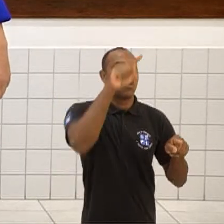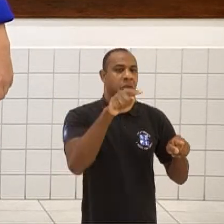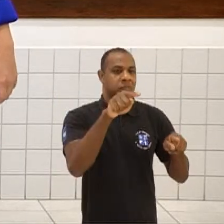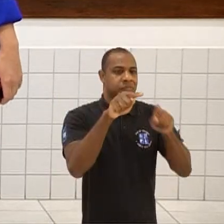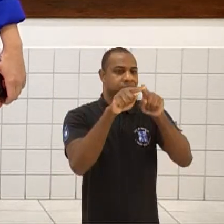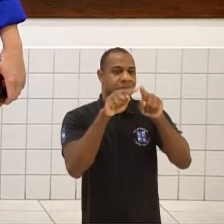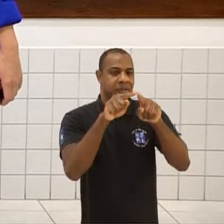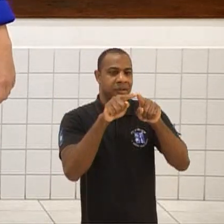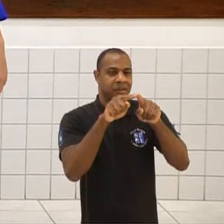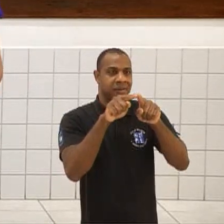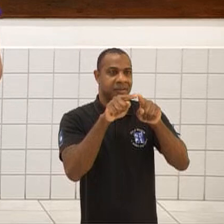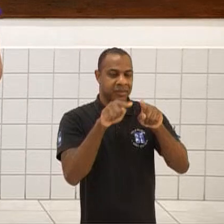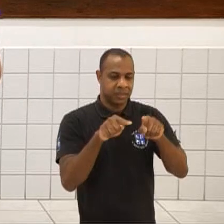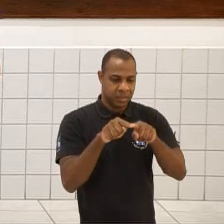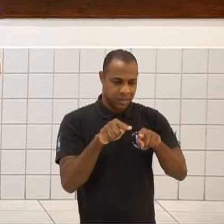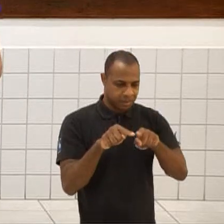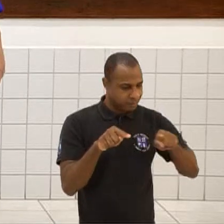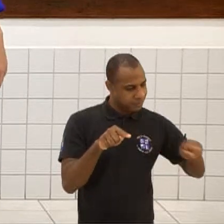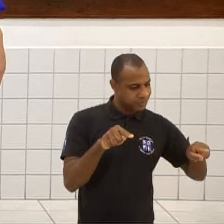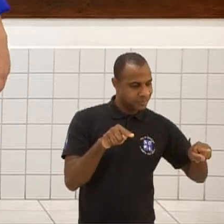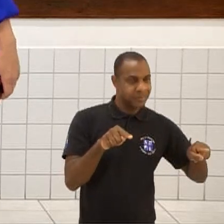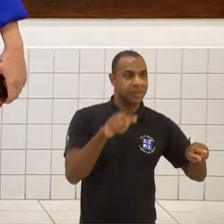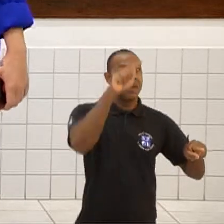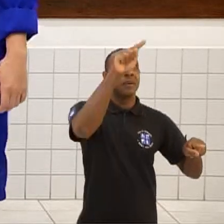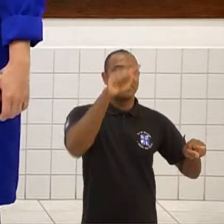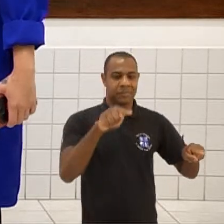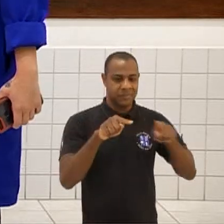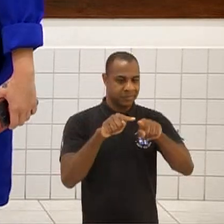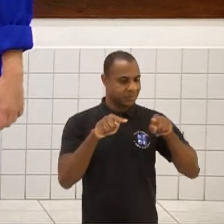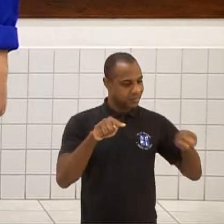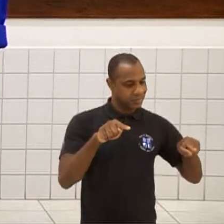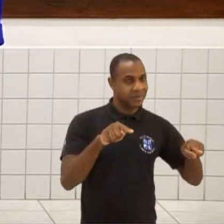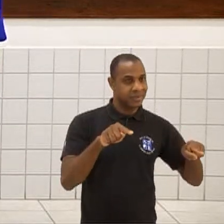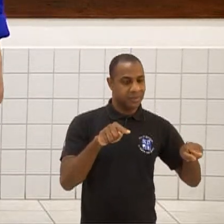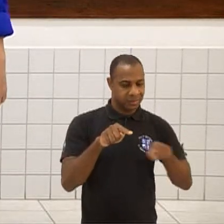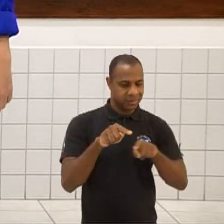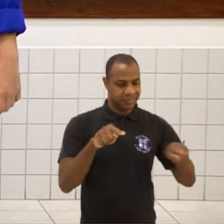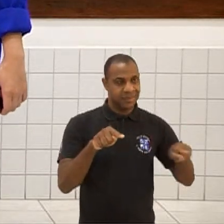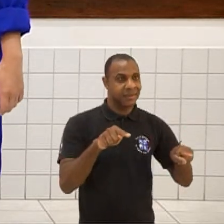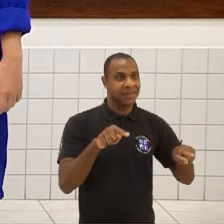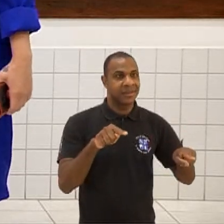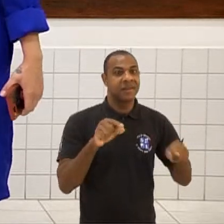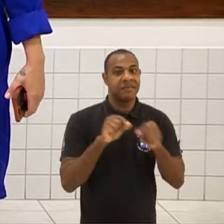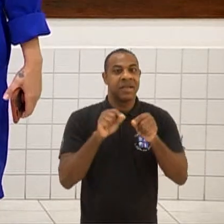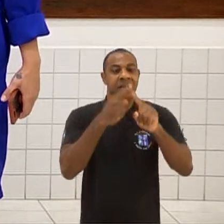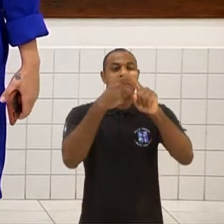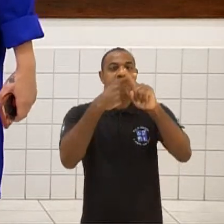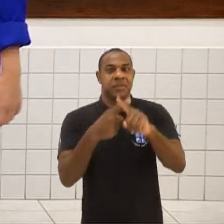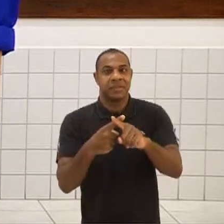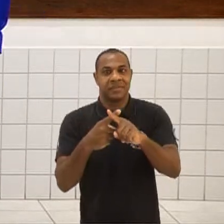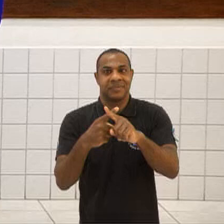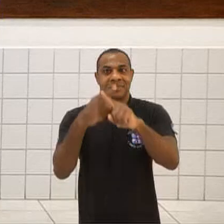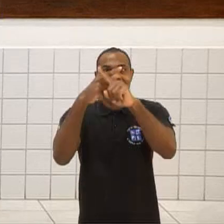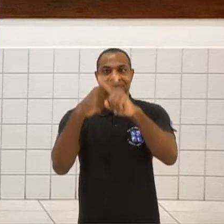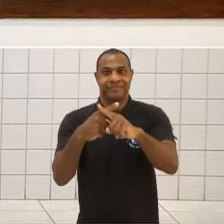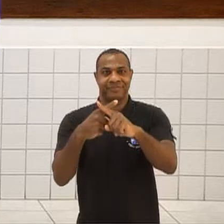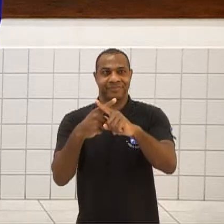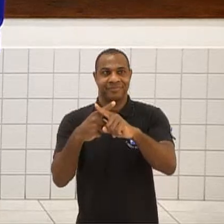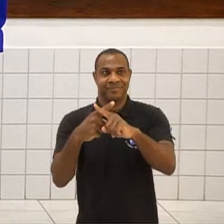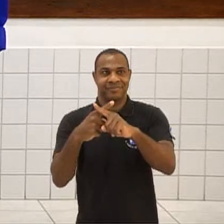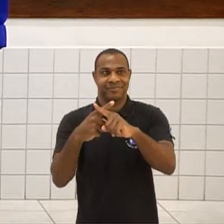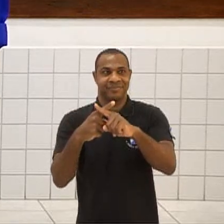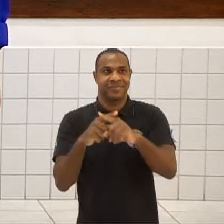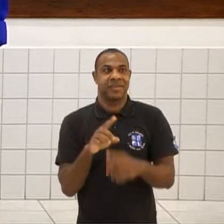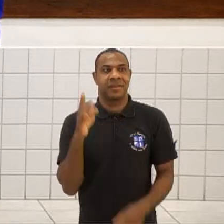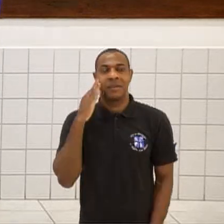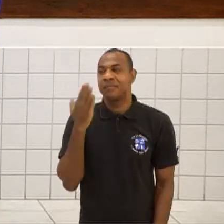bem como o pequeno aqui está para o grande, ok? E aí nós fazemos o quê? Aquela famosa multiplicação em cruz. ok? 10 vezes